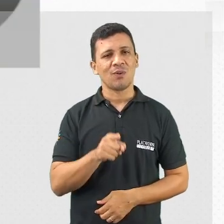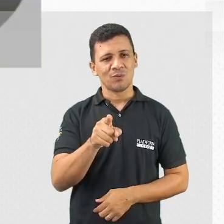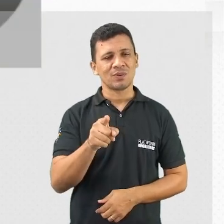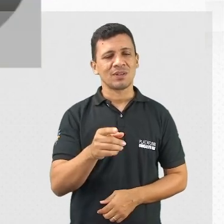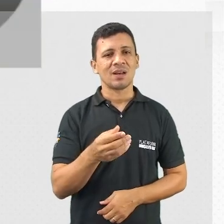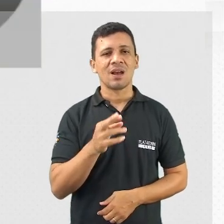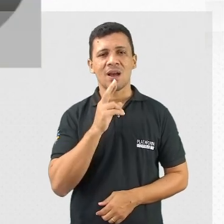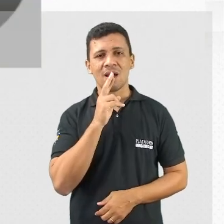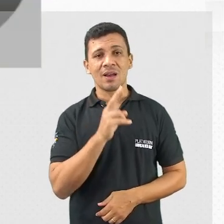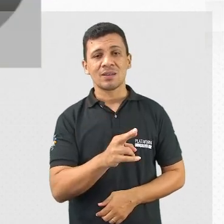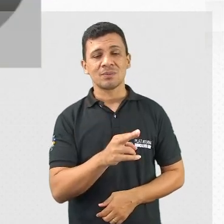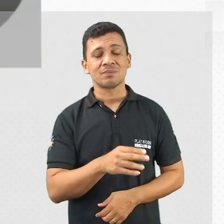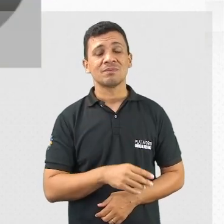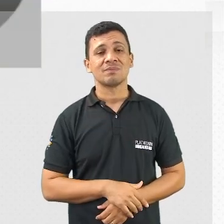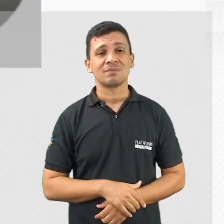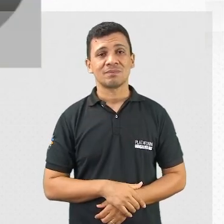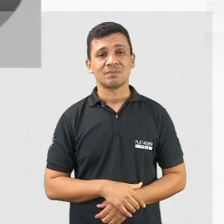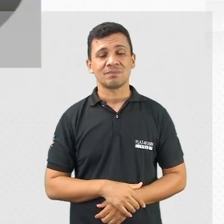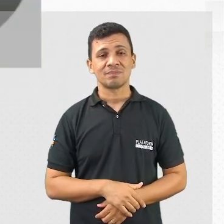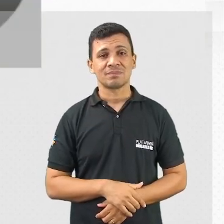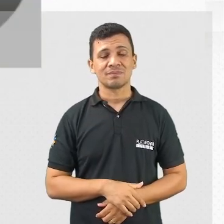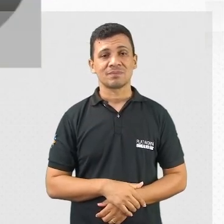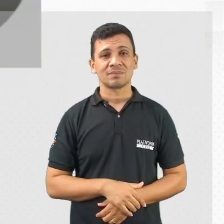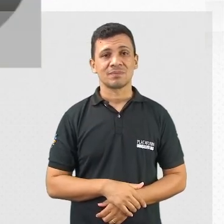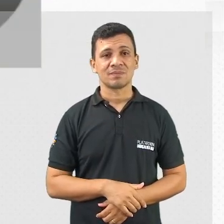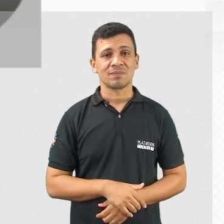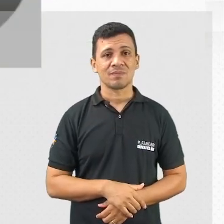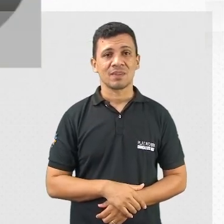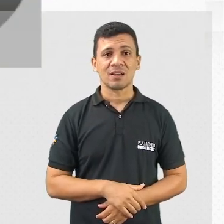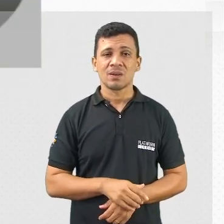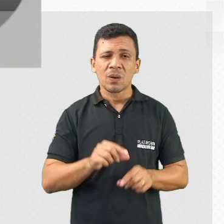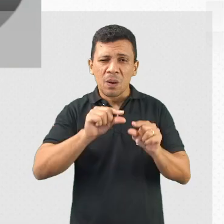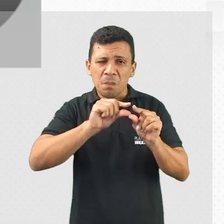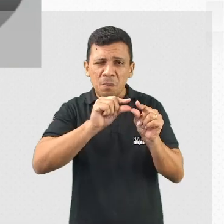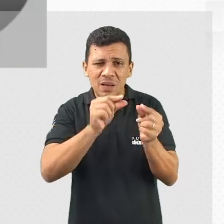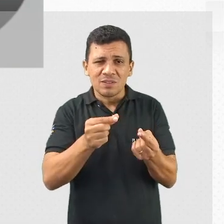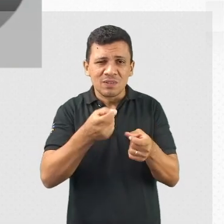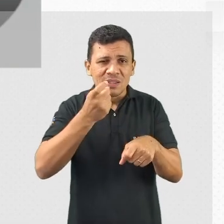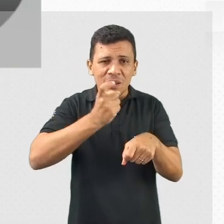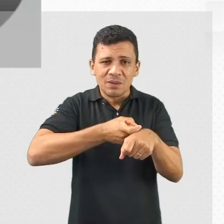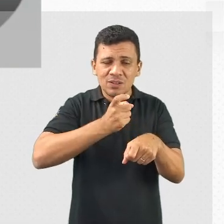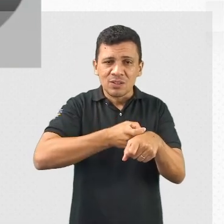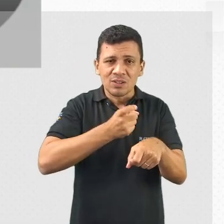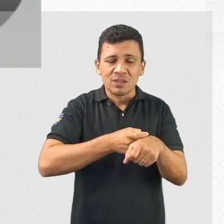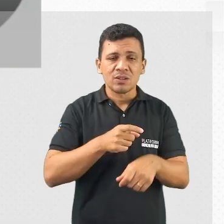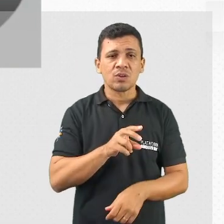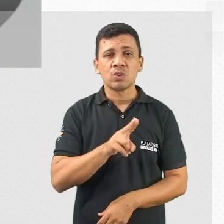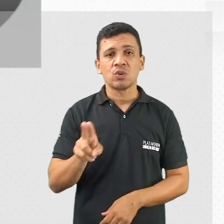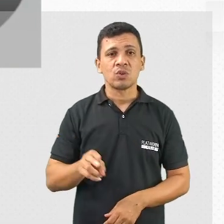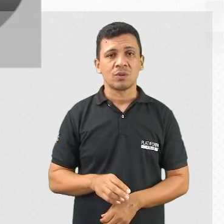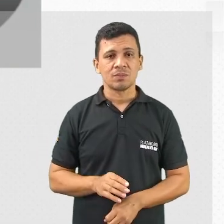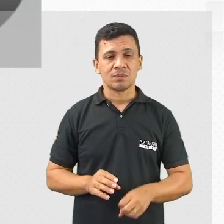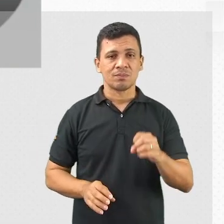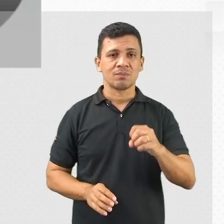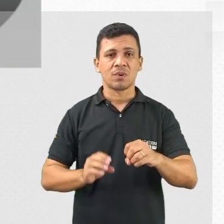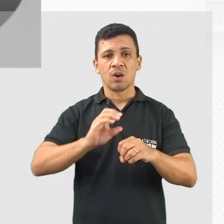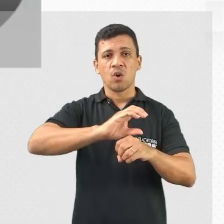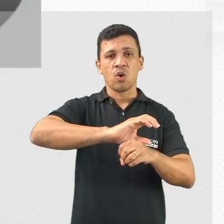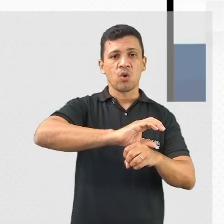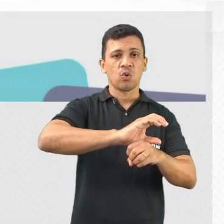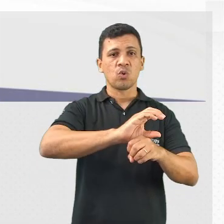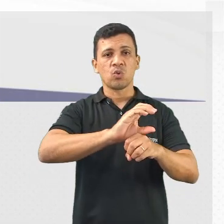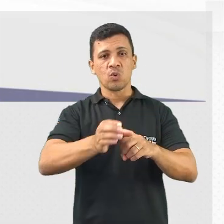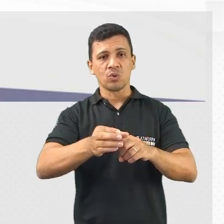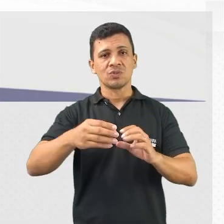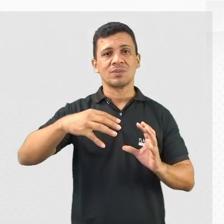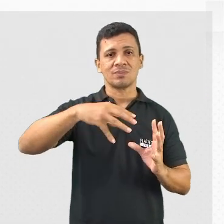dizendo que é essa bem aqui, né? Ó, a camada mais externa, a mais fina, a rígida, que ela é chamada de crosta